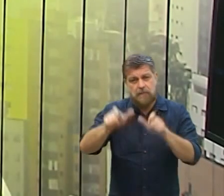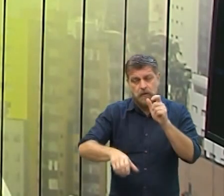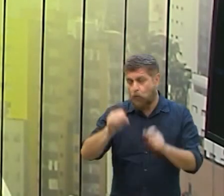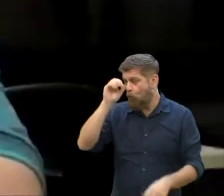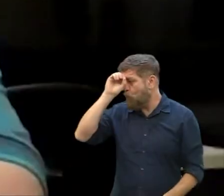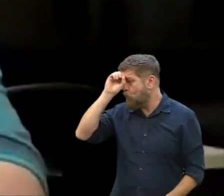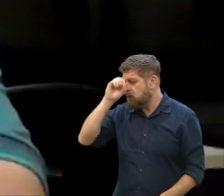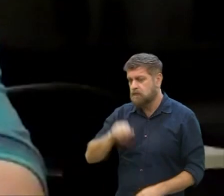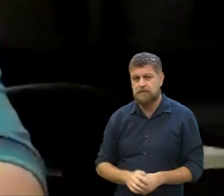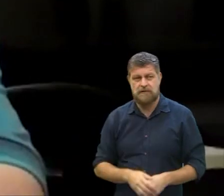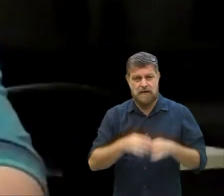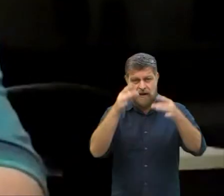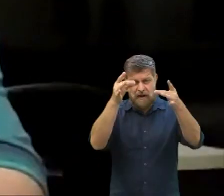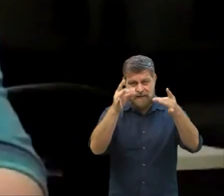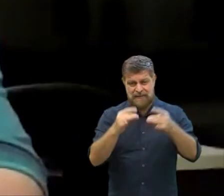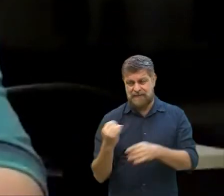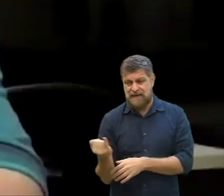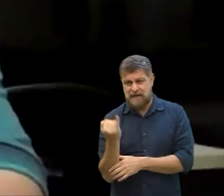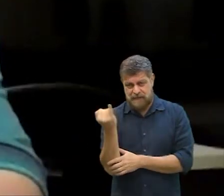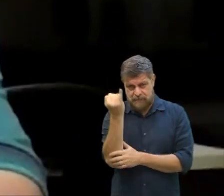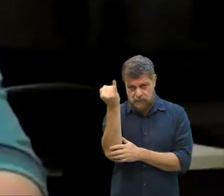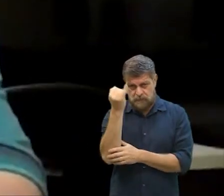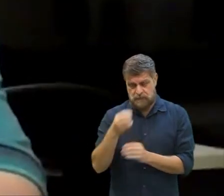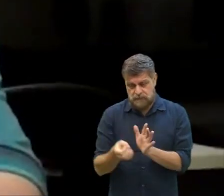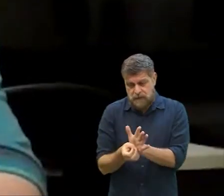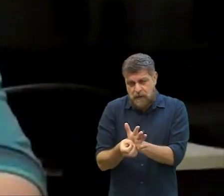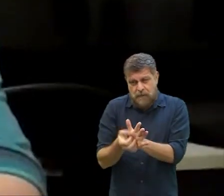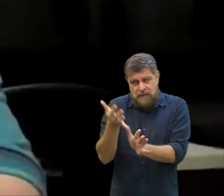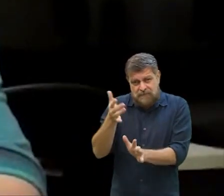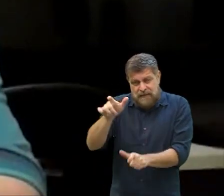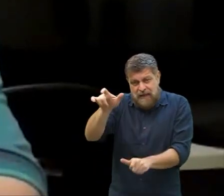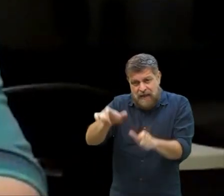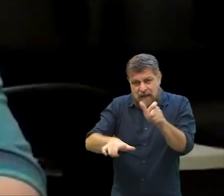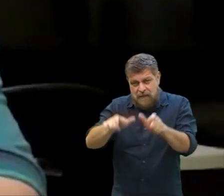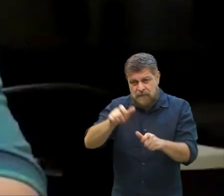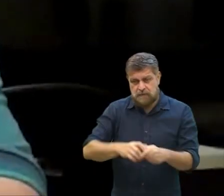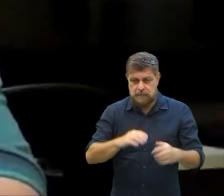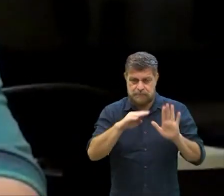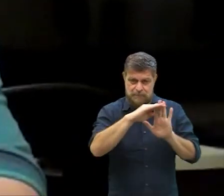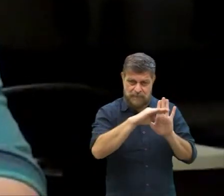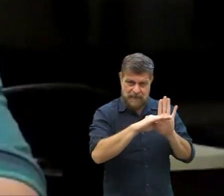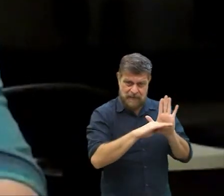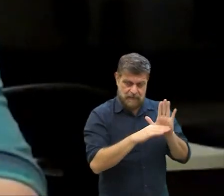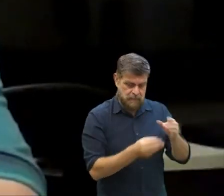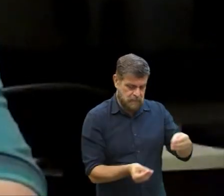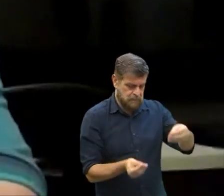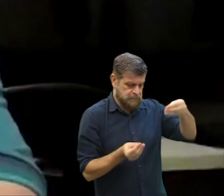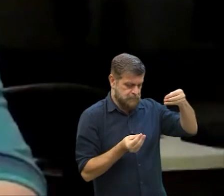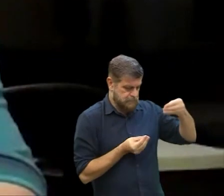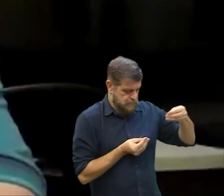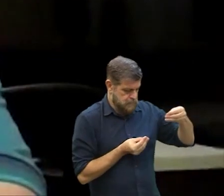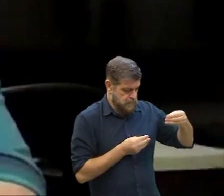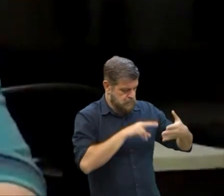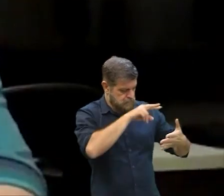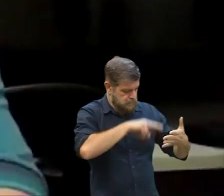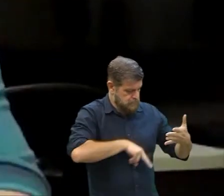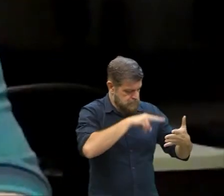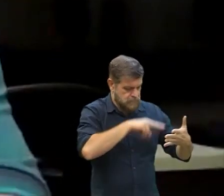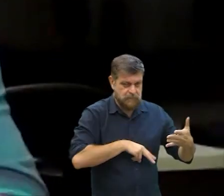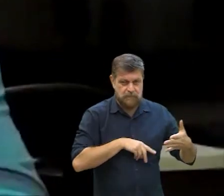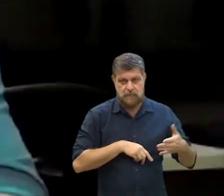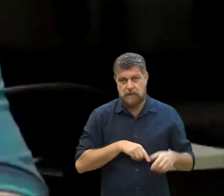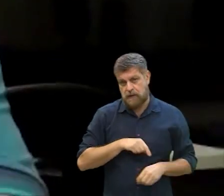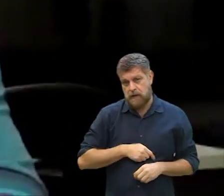não conhecem? Um detalhe importante é que muitas vezes as pessoas pegam, às vezes, a tabela do INPE, às vezes é